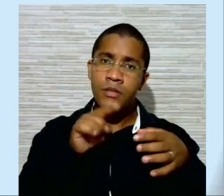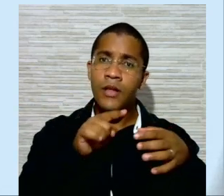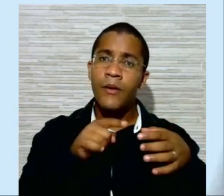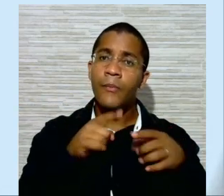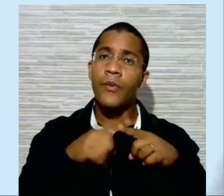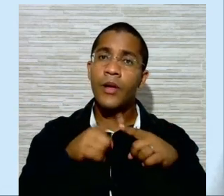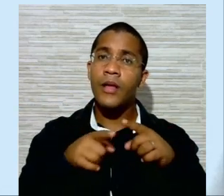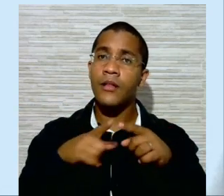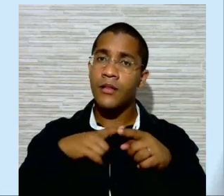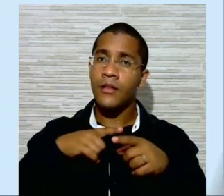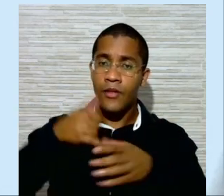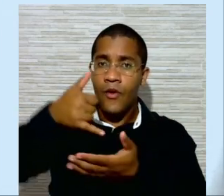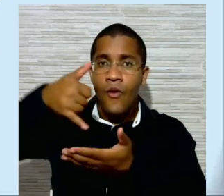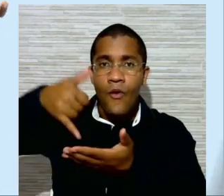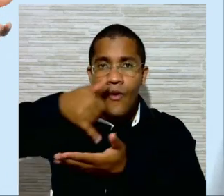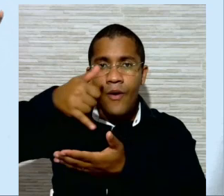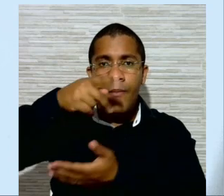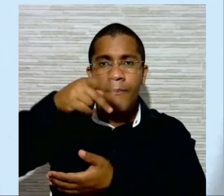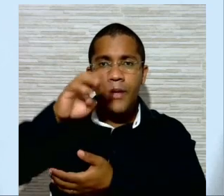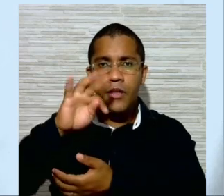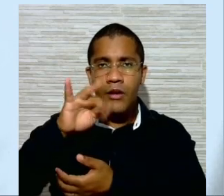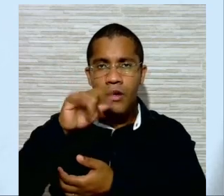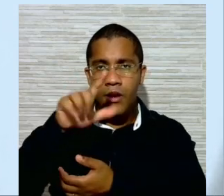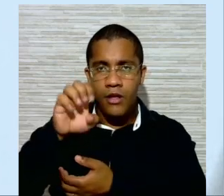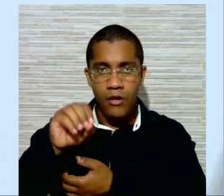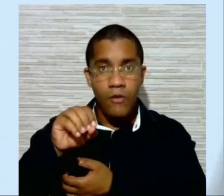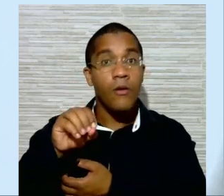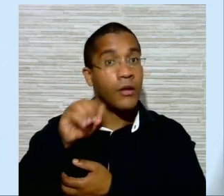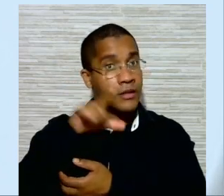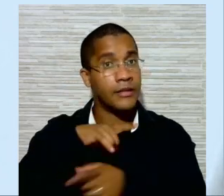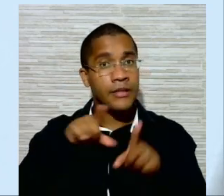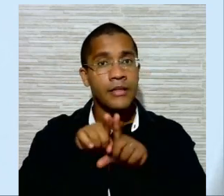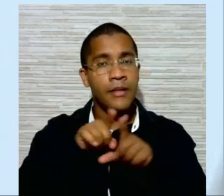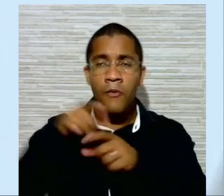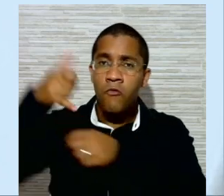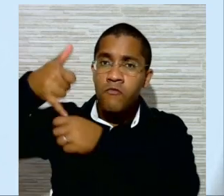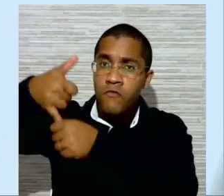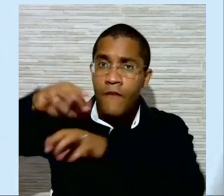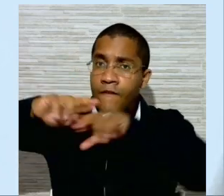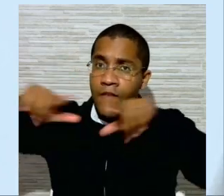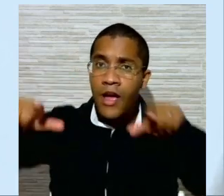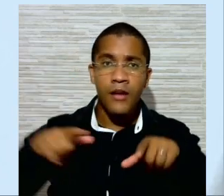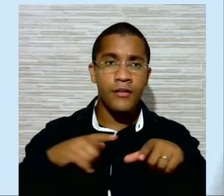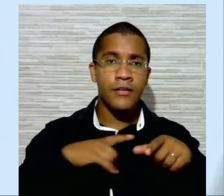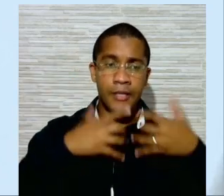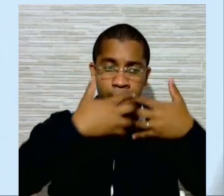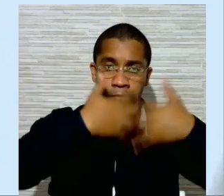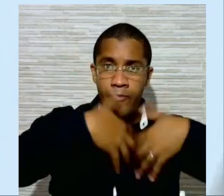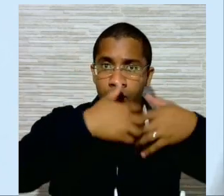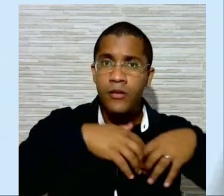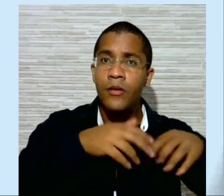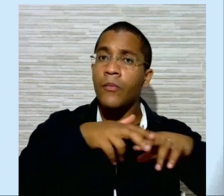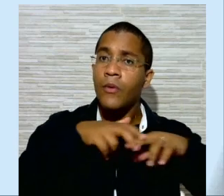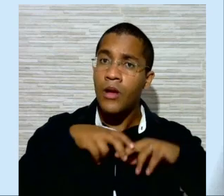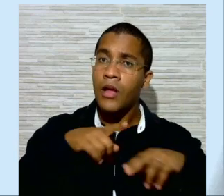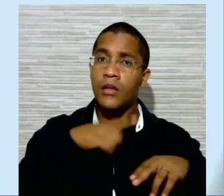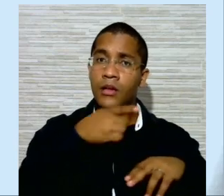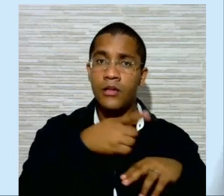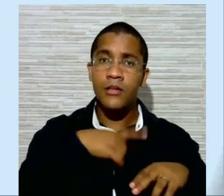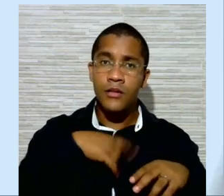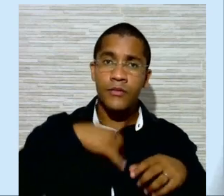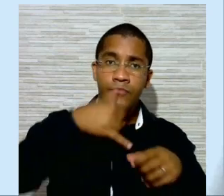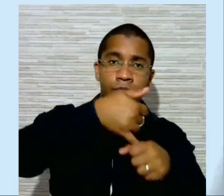petróleo. A gente vai ver também muitos combustíveis, né, feitos por conta do petróleo, né? Muitas máquinas funcionam por meio